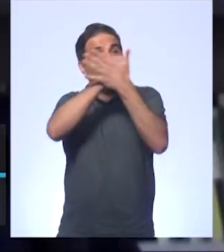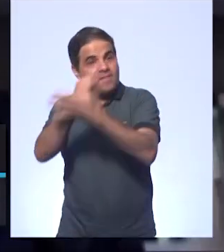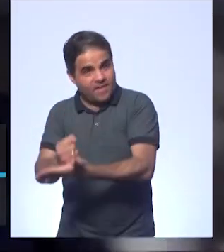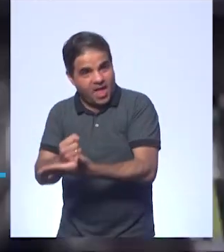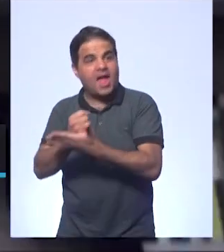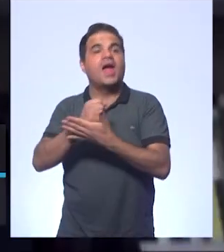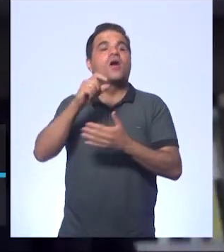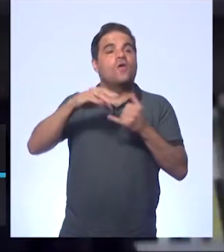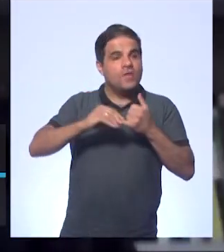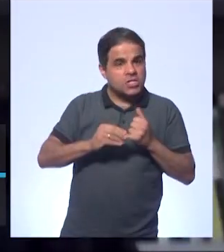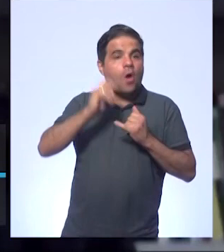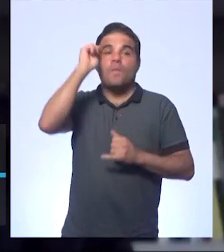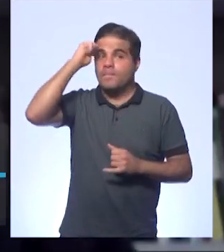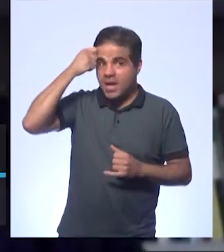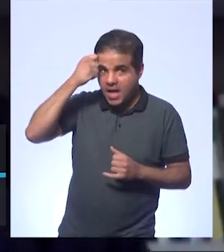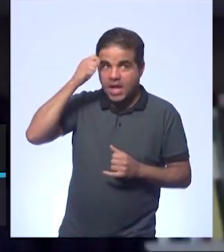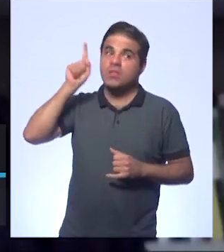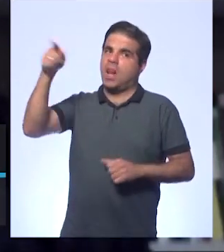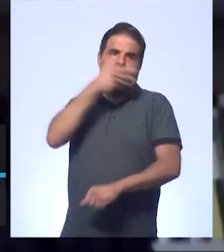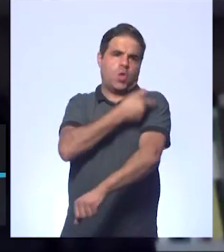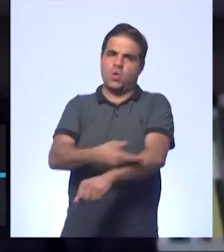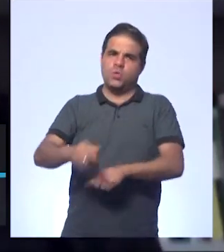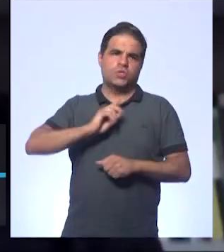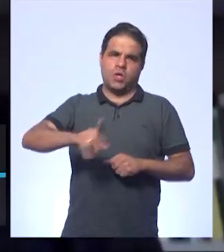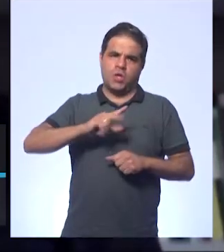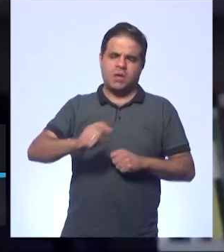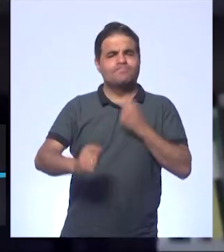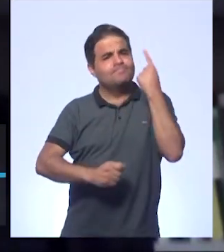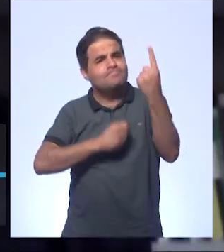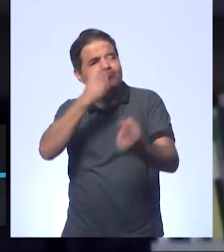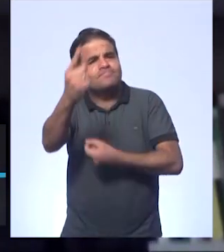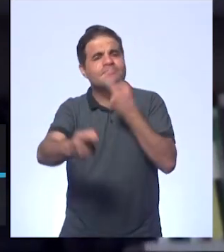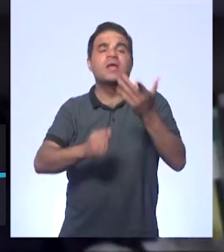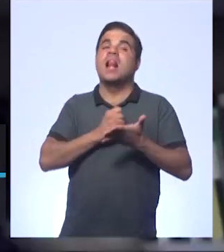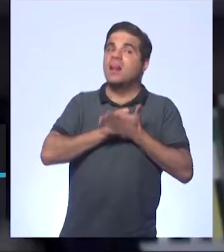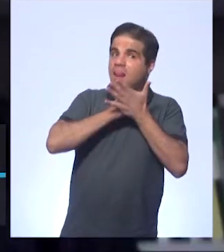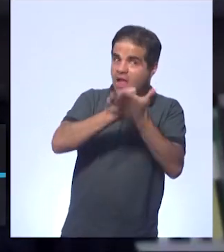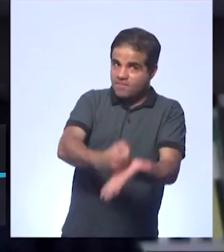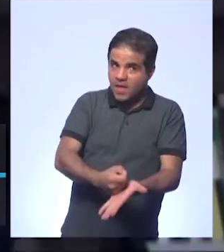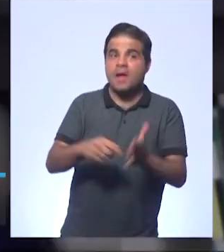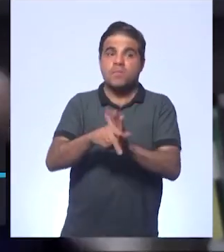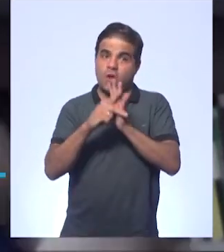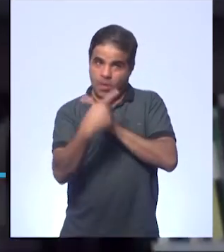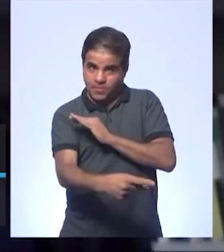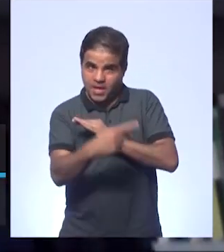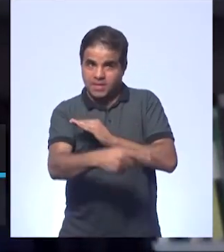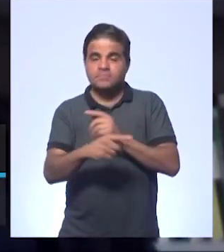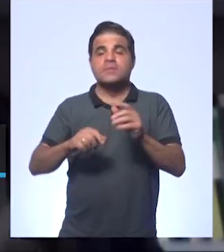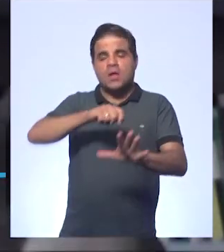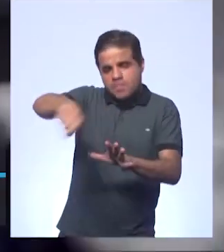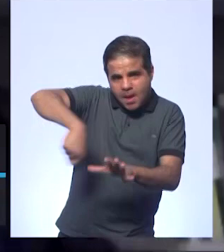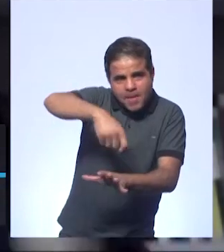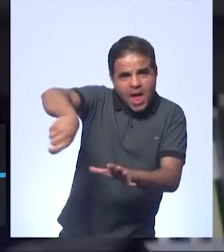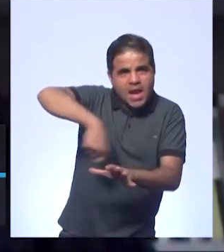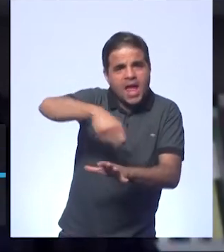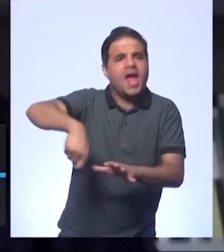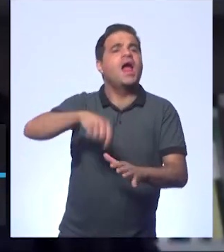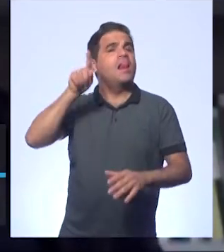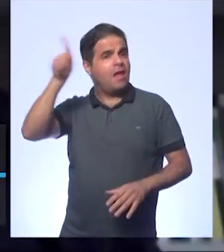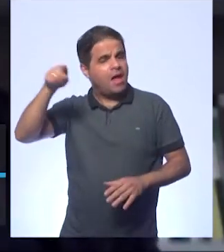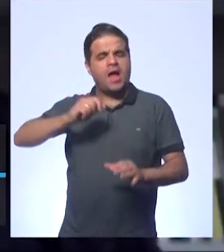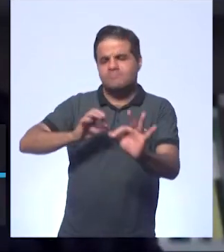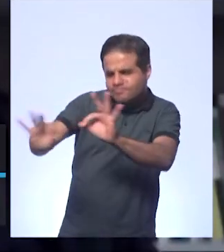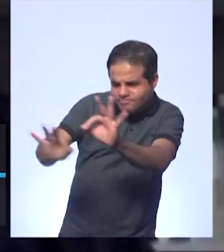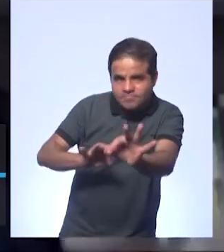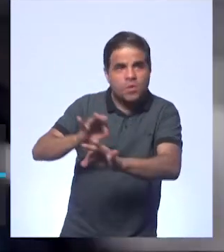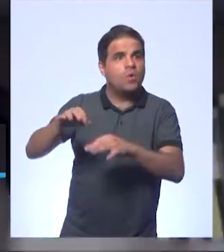aqui, o feijão preto, que lá não é costume, é muito raro. Levei os ingredientes aqui e fiz uma feijoada lá.